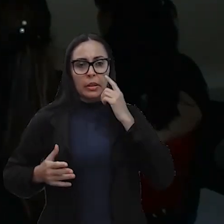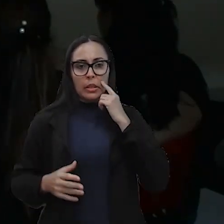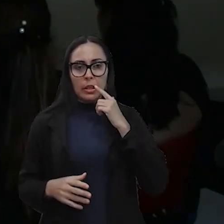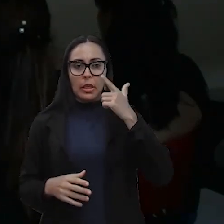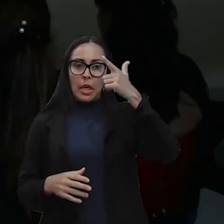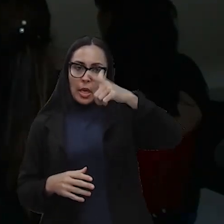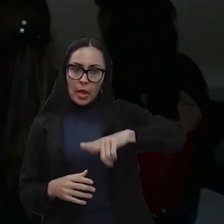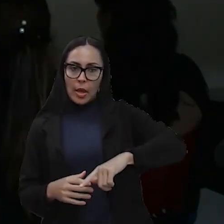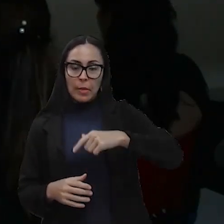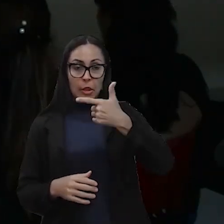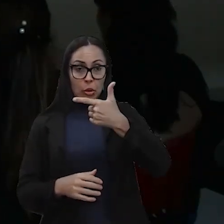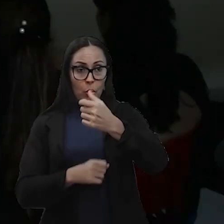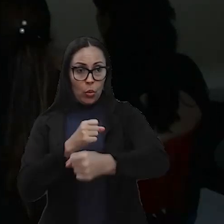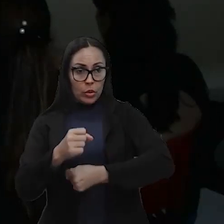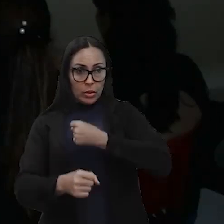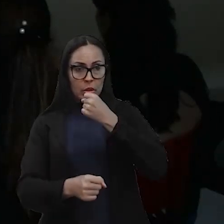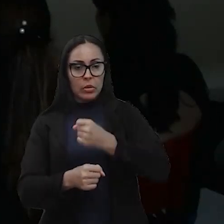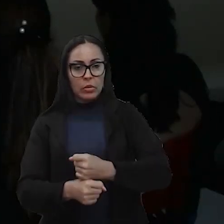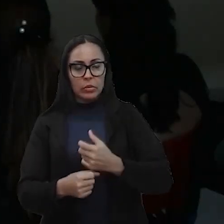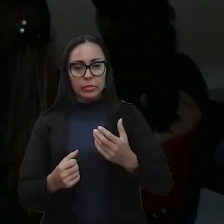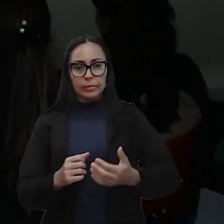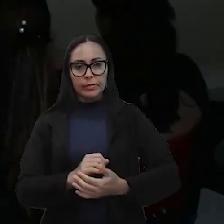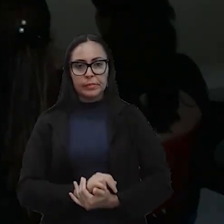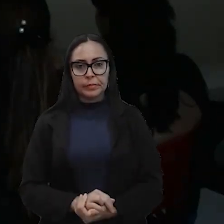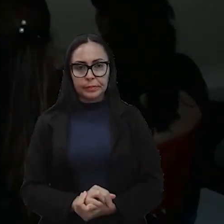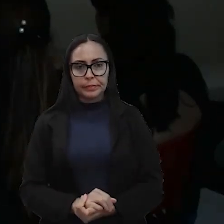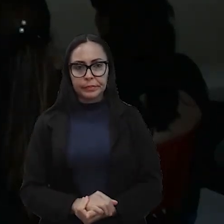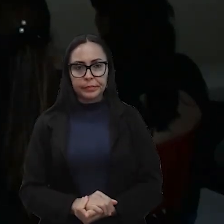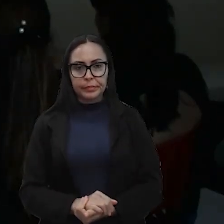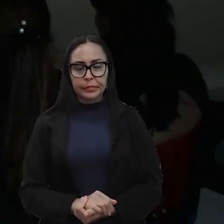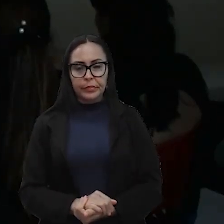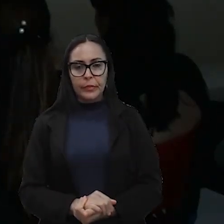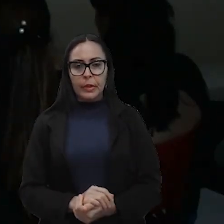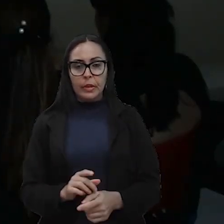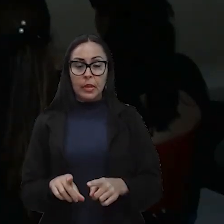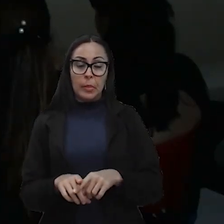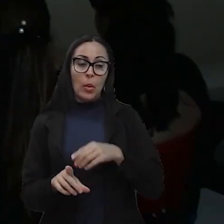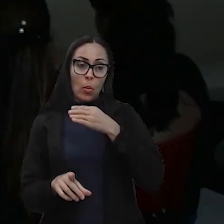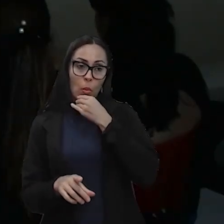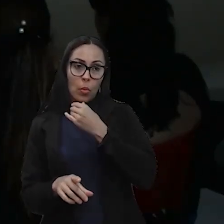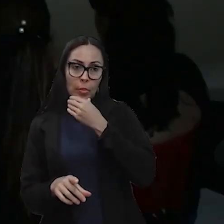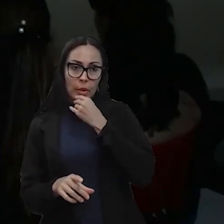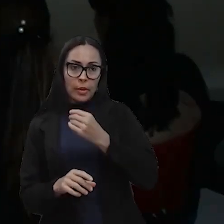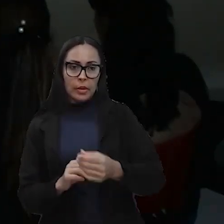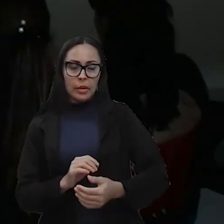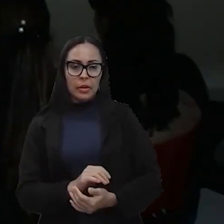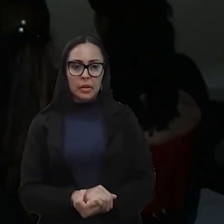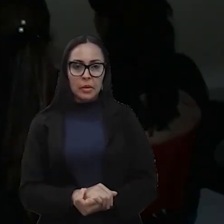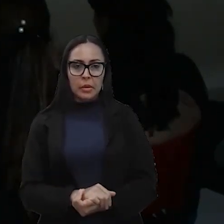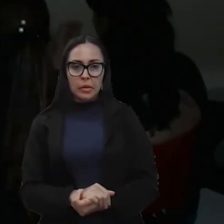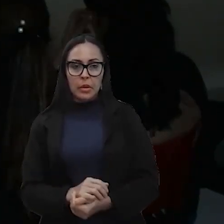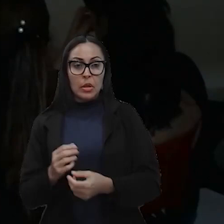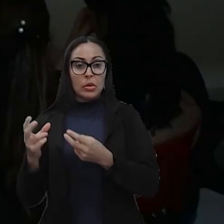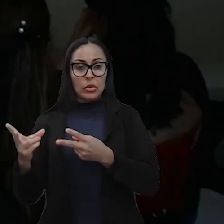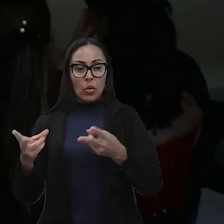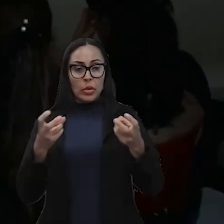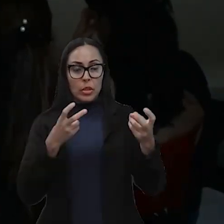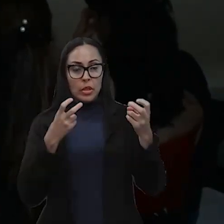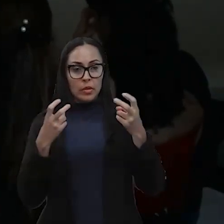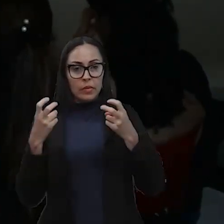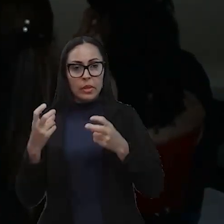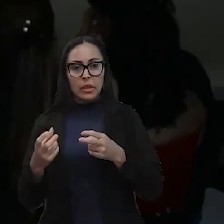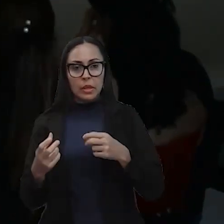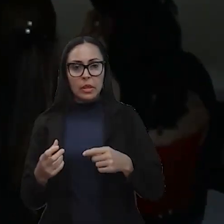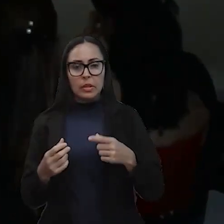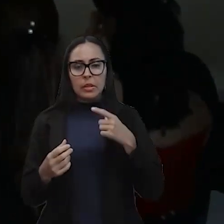repetir anualmente. Mesma coisa para os homens. Só faz a mamografia se tiver identificado